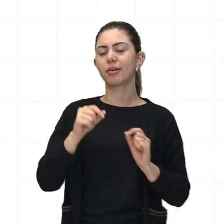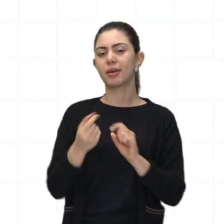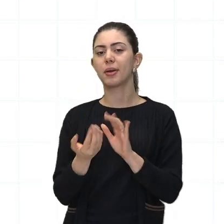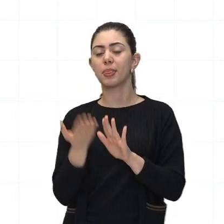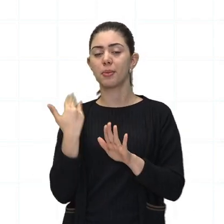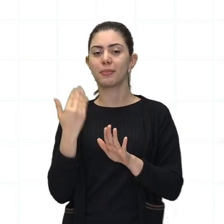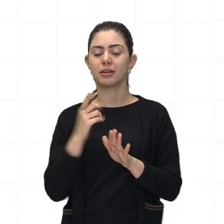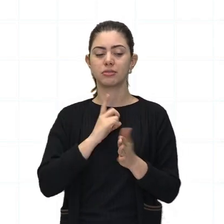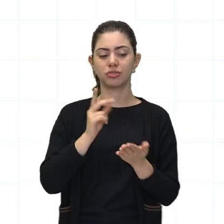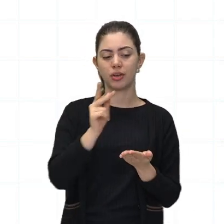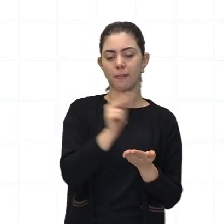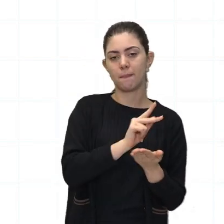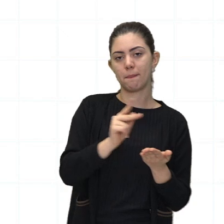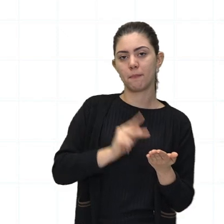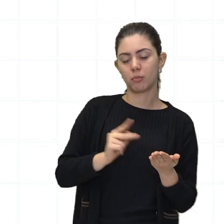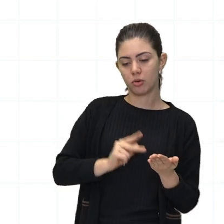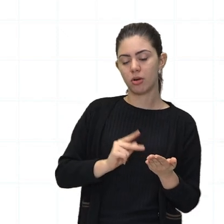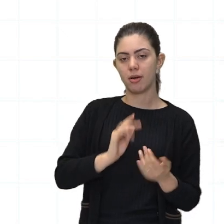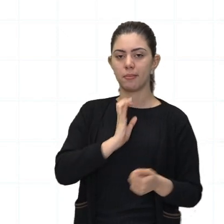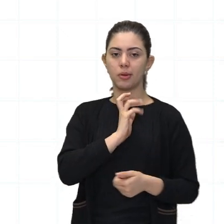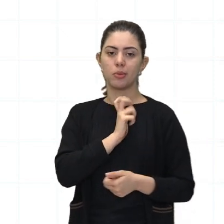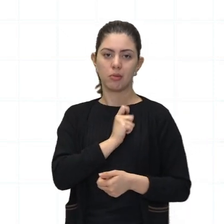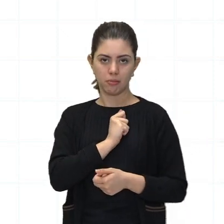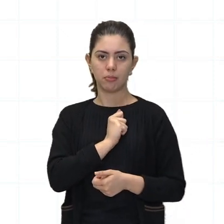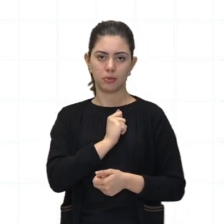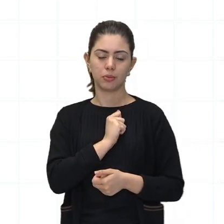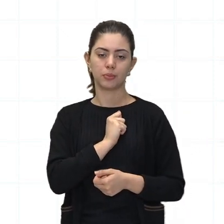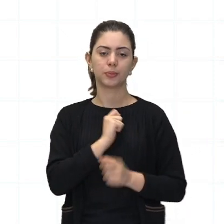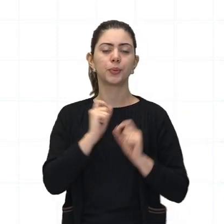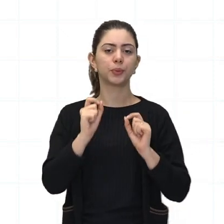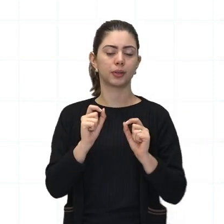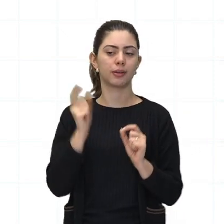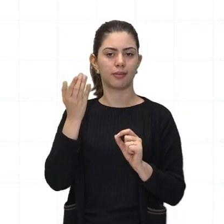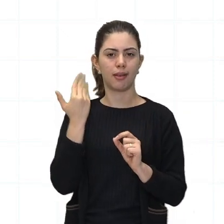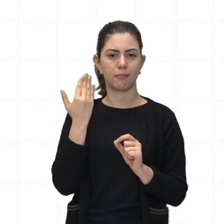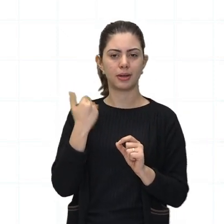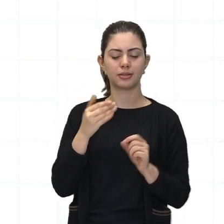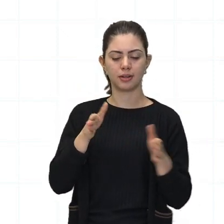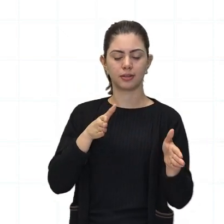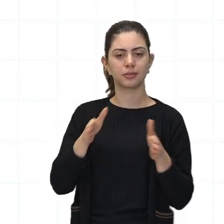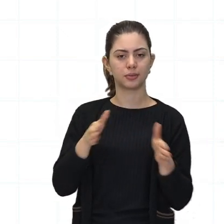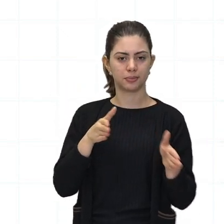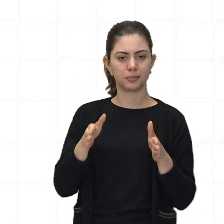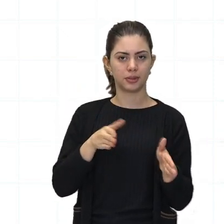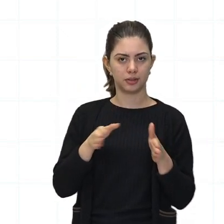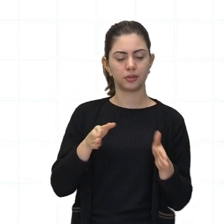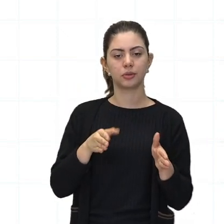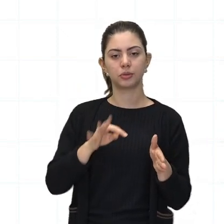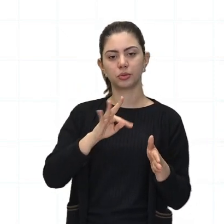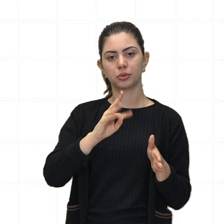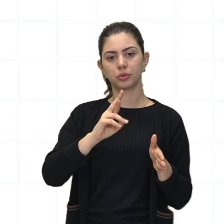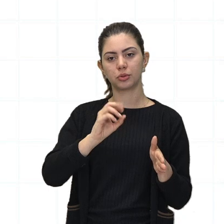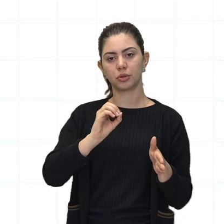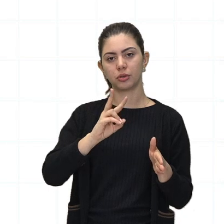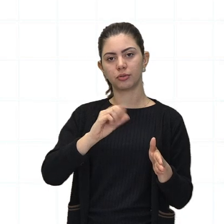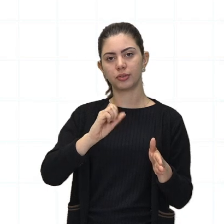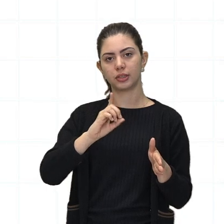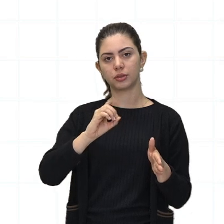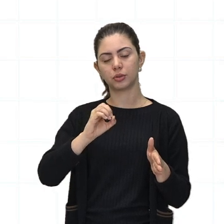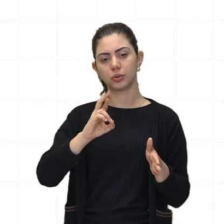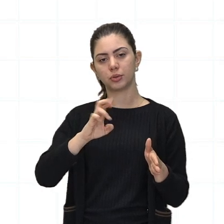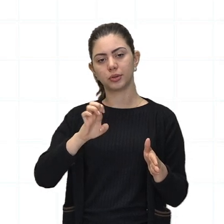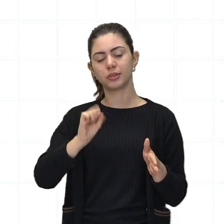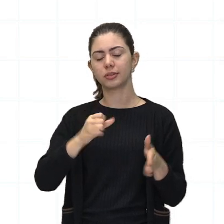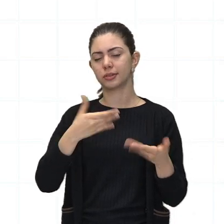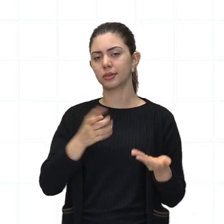de amor, as cantigas de maldizer no trovadorismo, na época dos trovadores, e essas temáticas eram